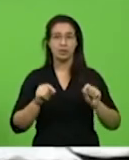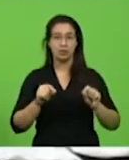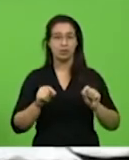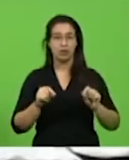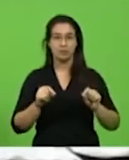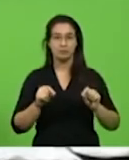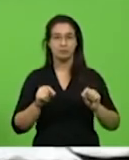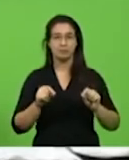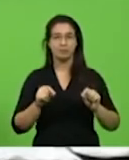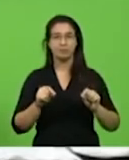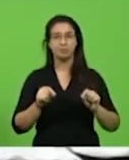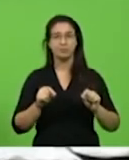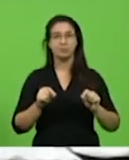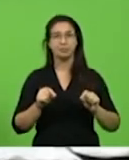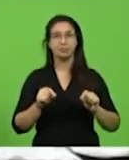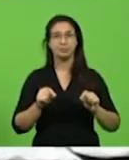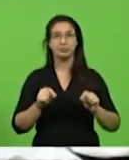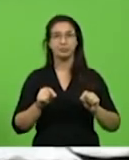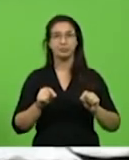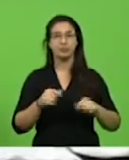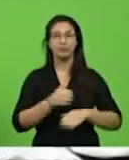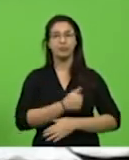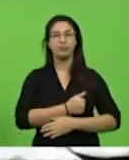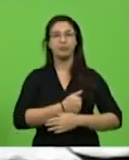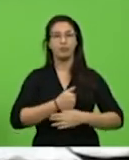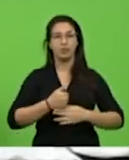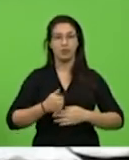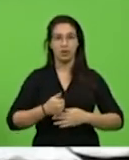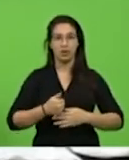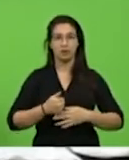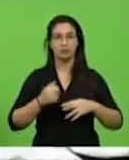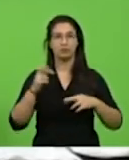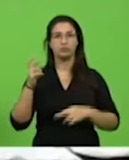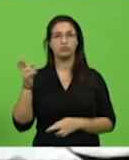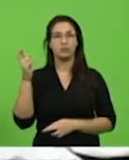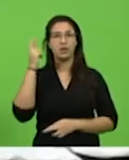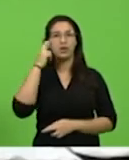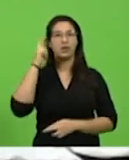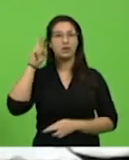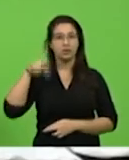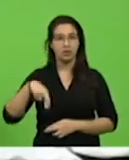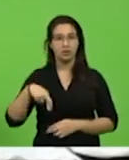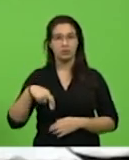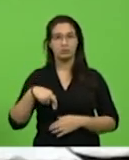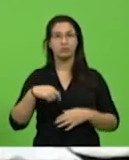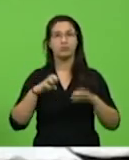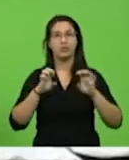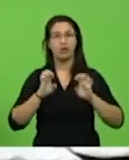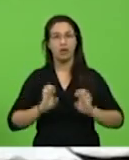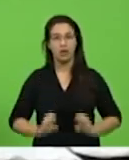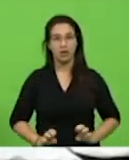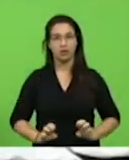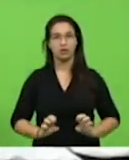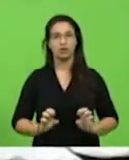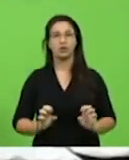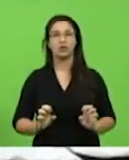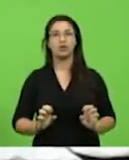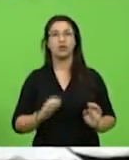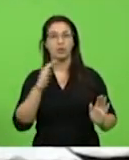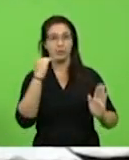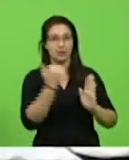influxos da moral, da razão, da ética, da aplicação da